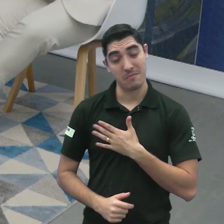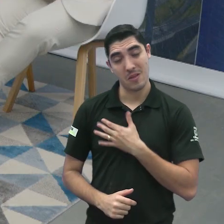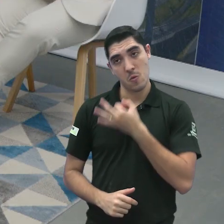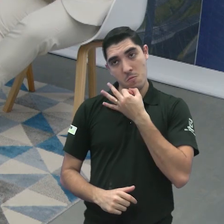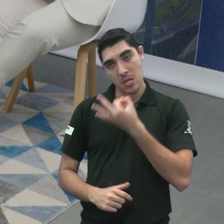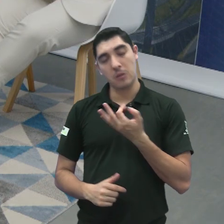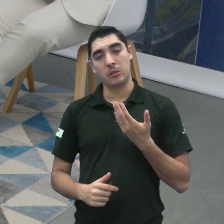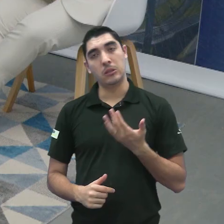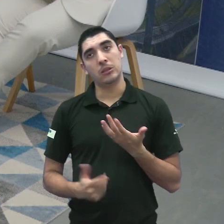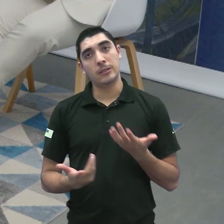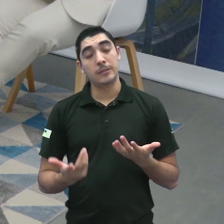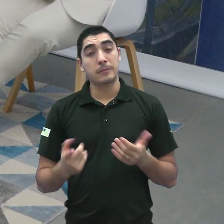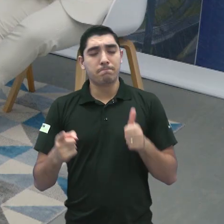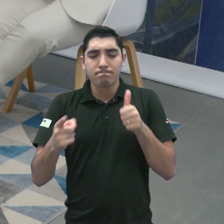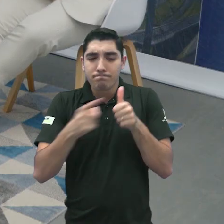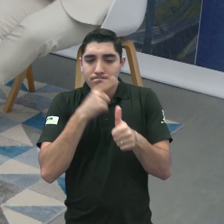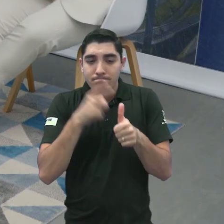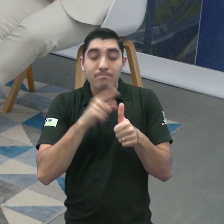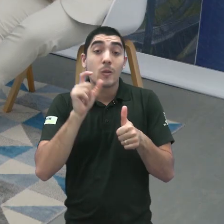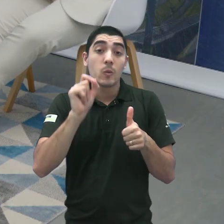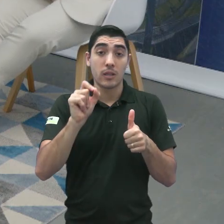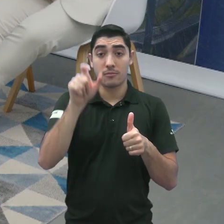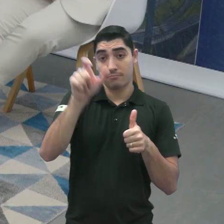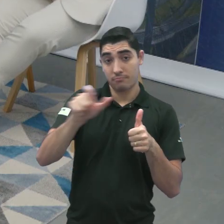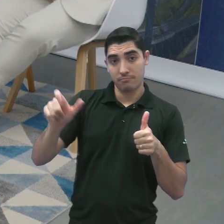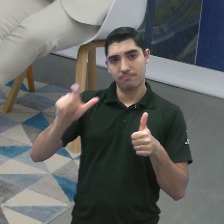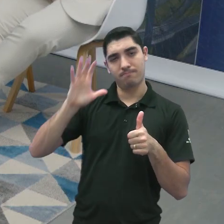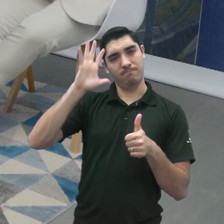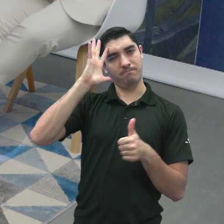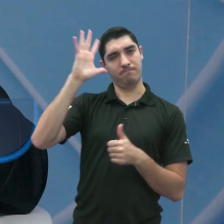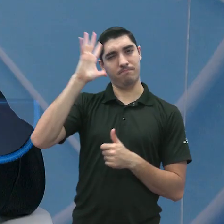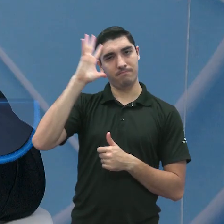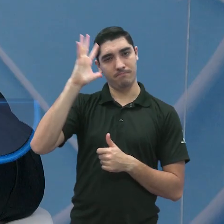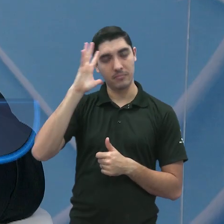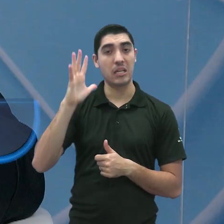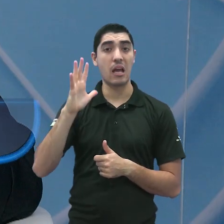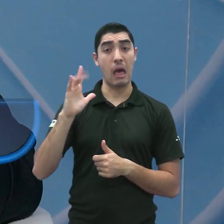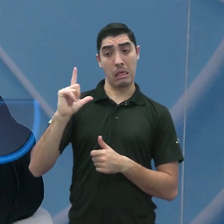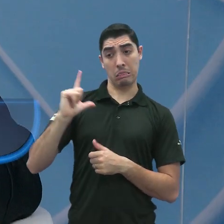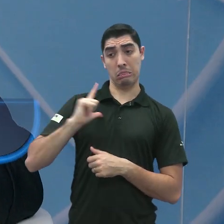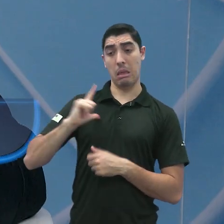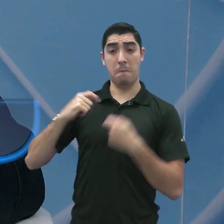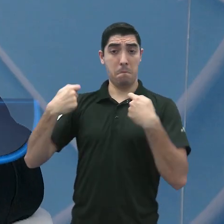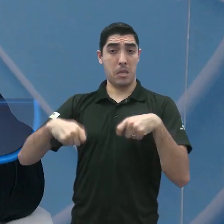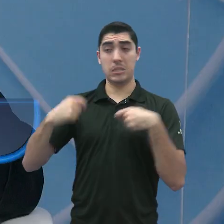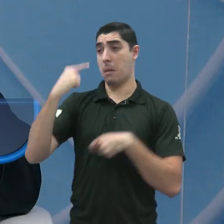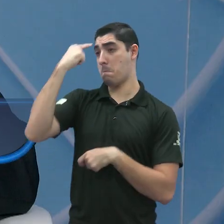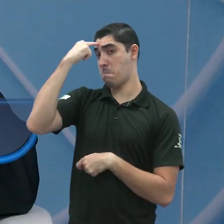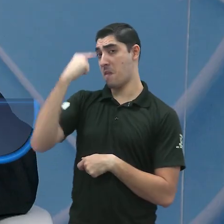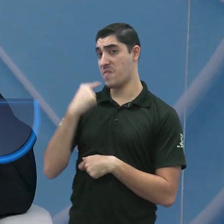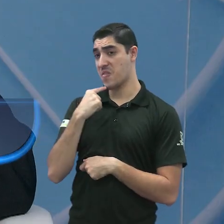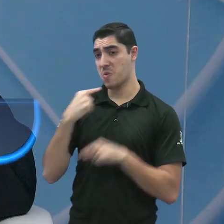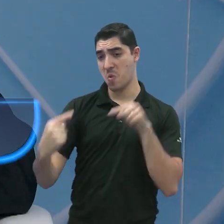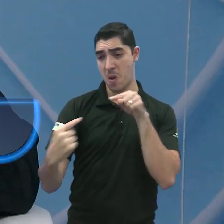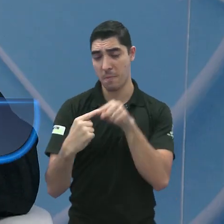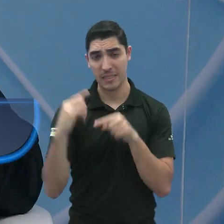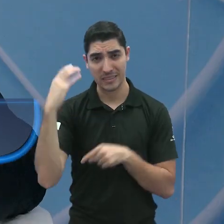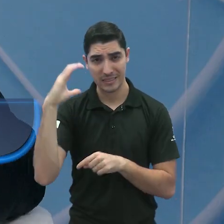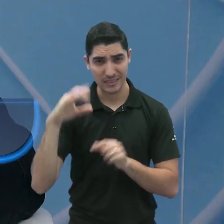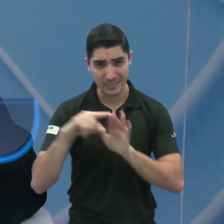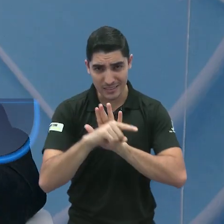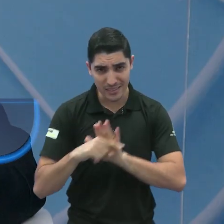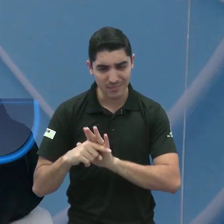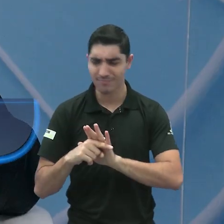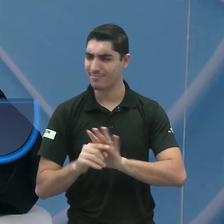de tudo, muitas pessoas pensam que existe um perfil para ser cientista, e eu queria dizer que isso